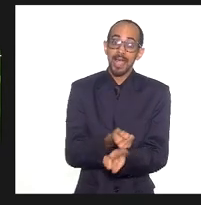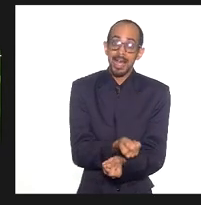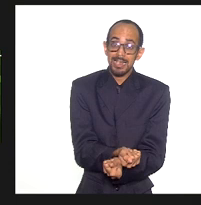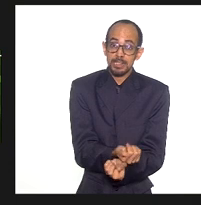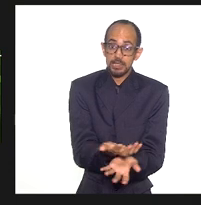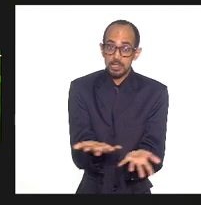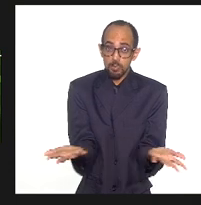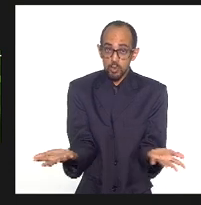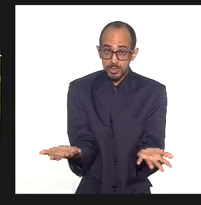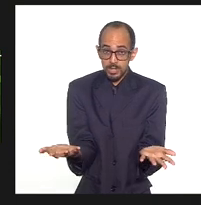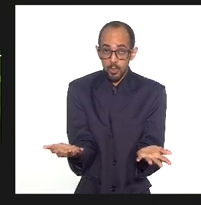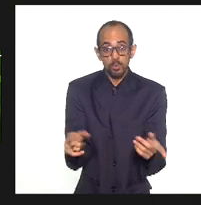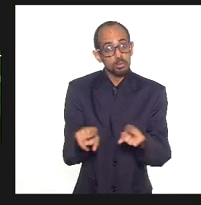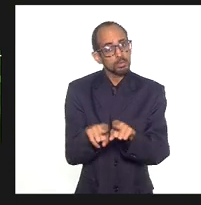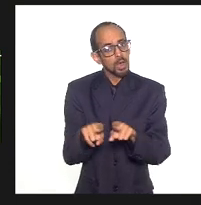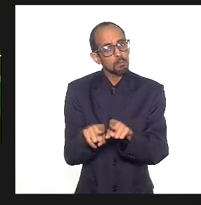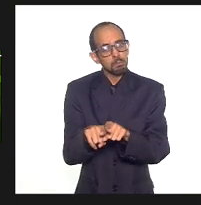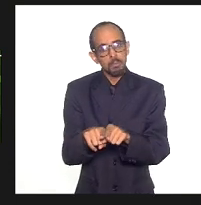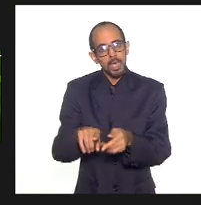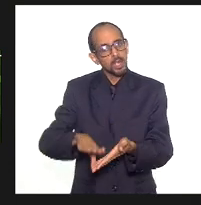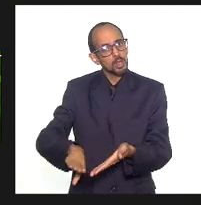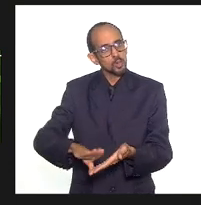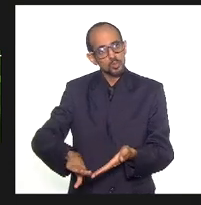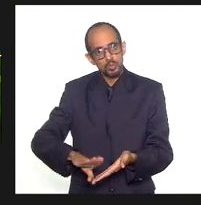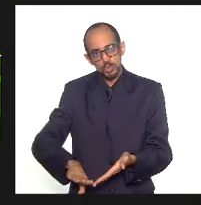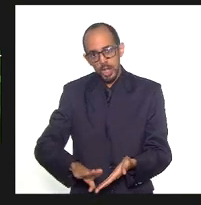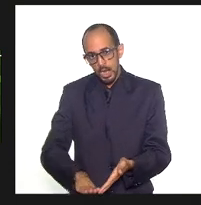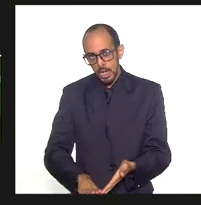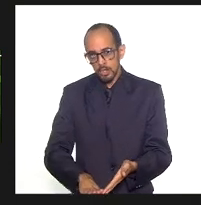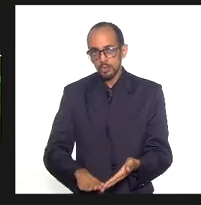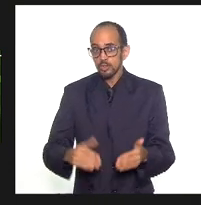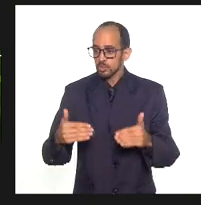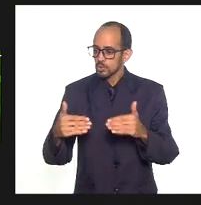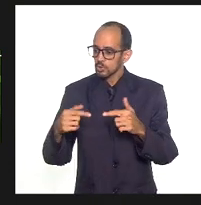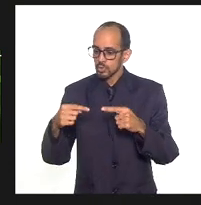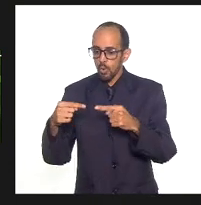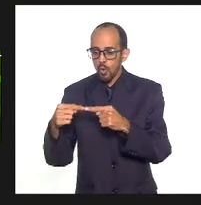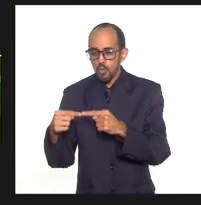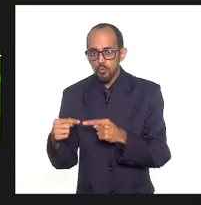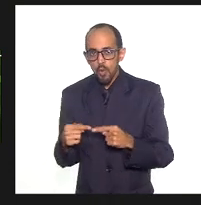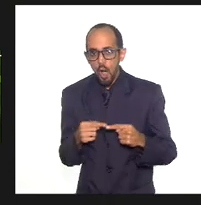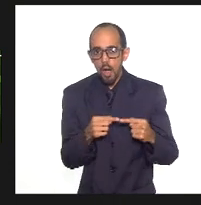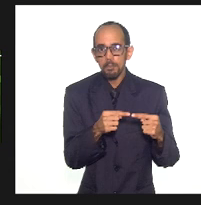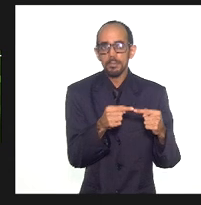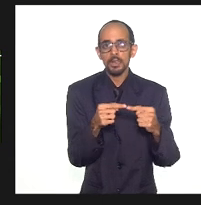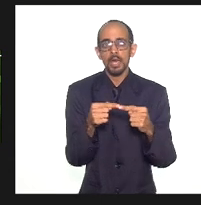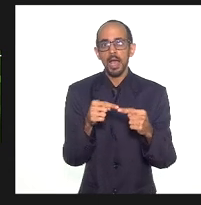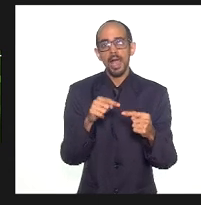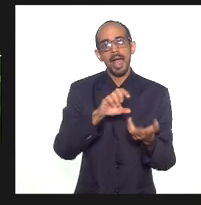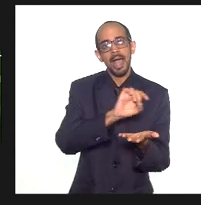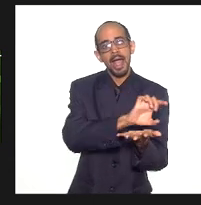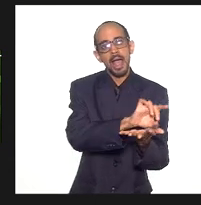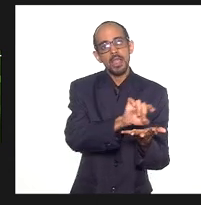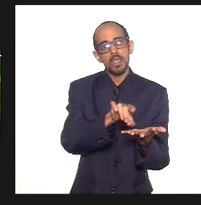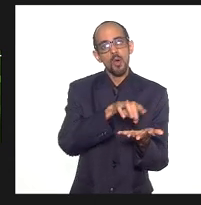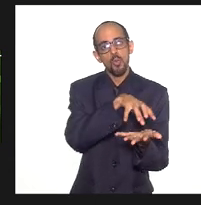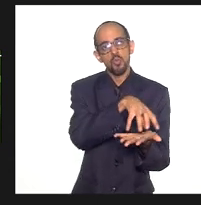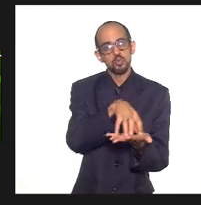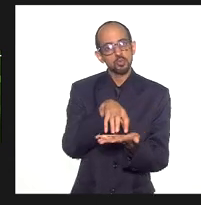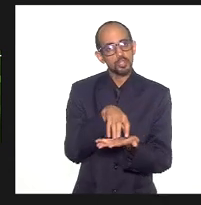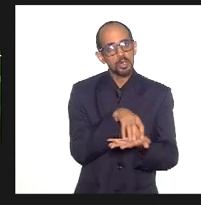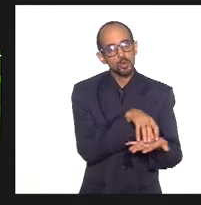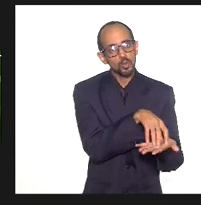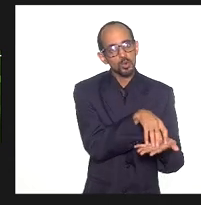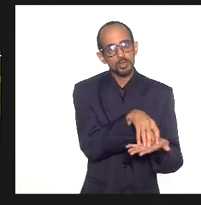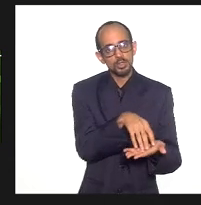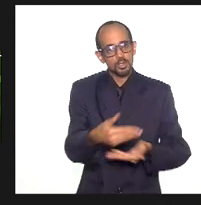destes gastos, né, associados a cada uma dessas unidades compartilhadas,